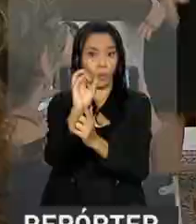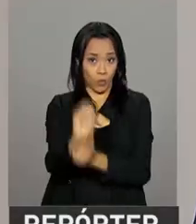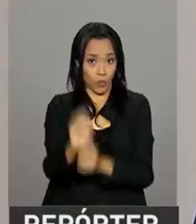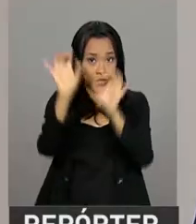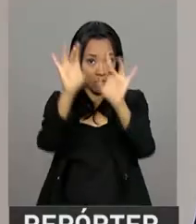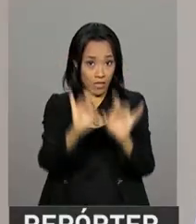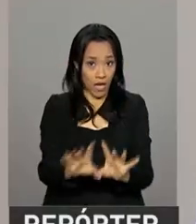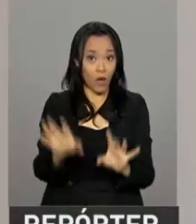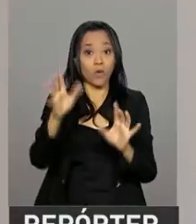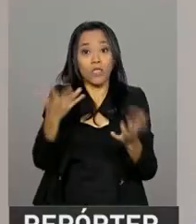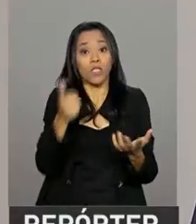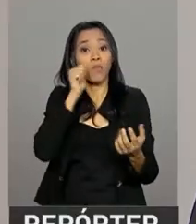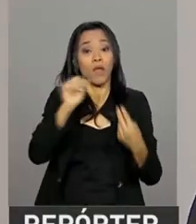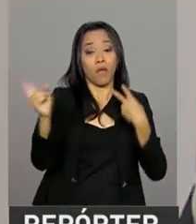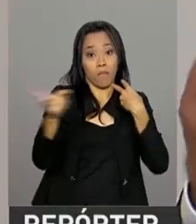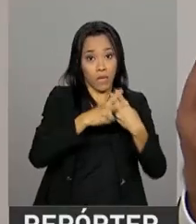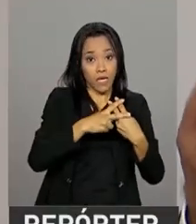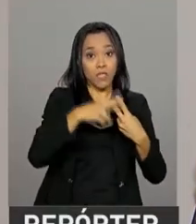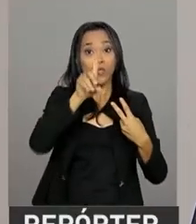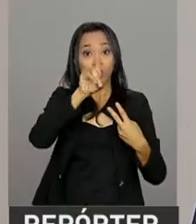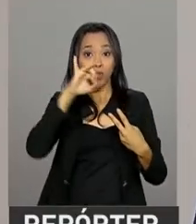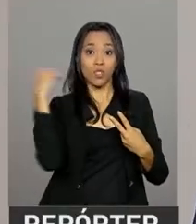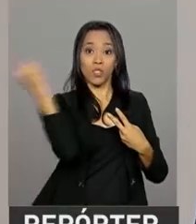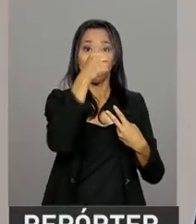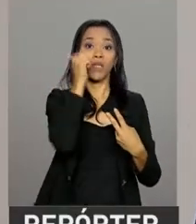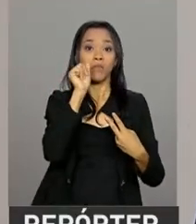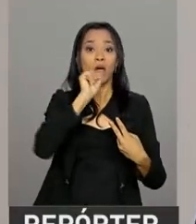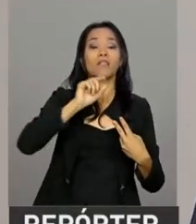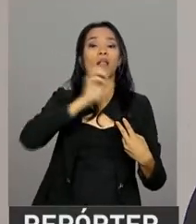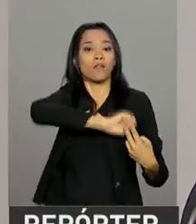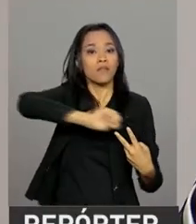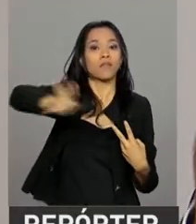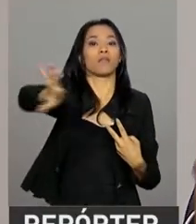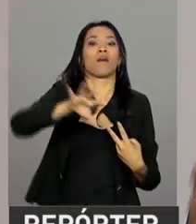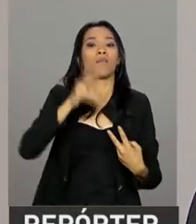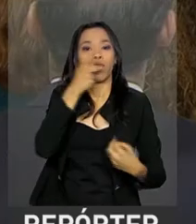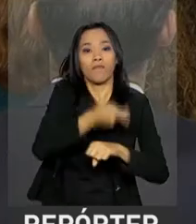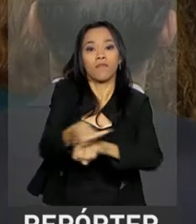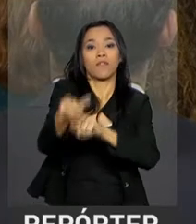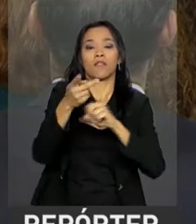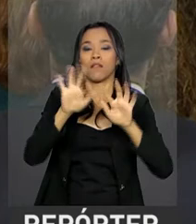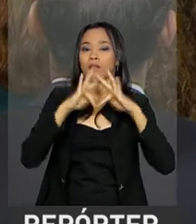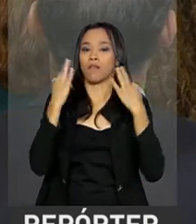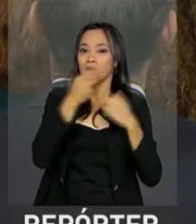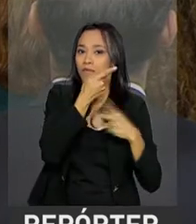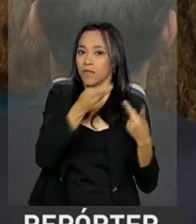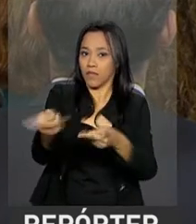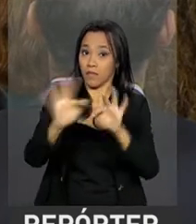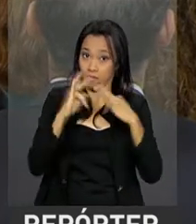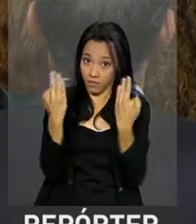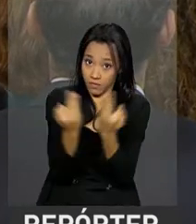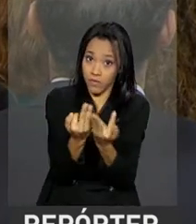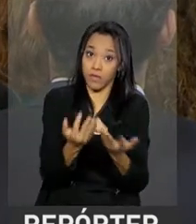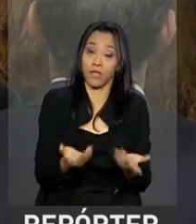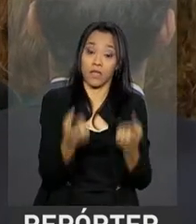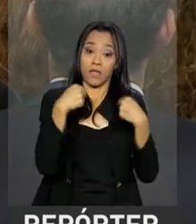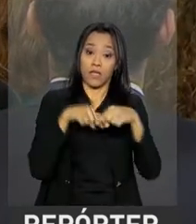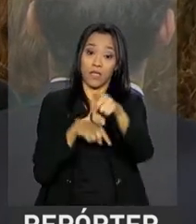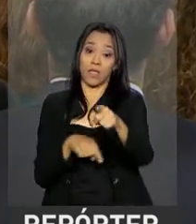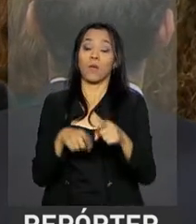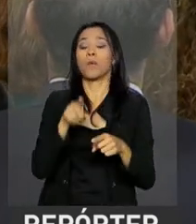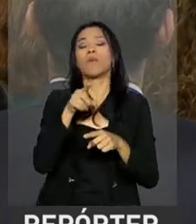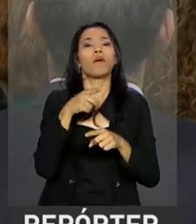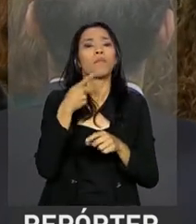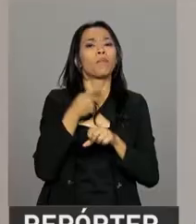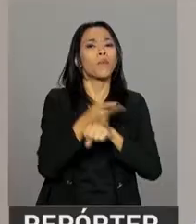mães o presidente michel temer destacou a iniciativa das parlamentares em buscar a aprovação dos projetos de